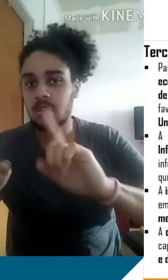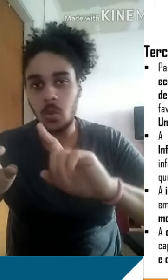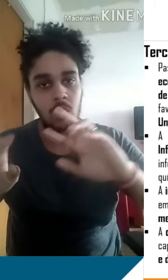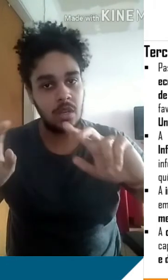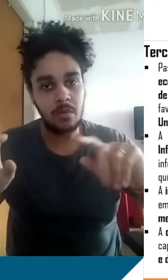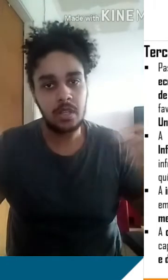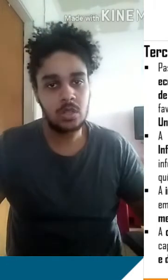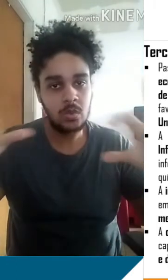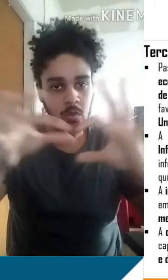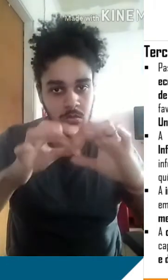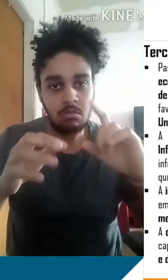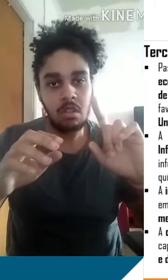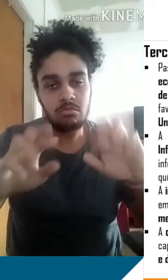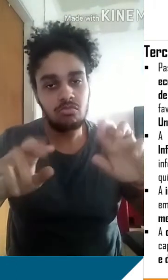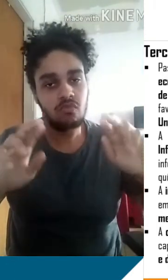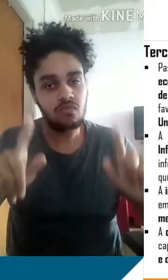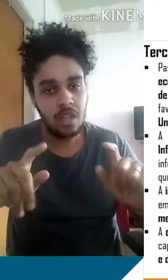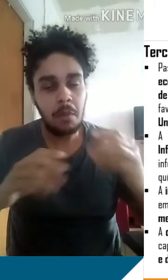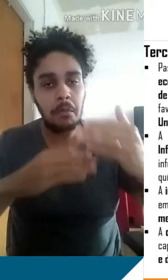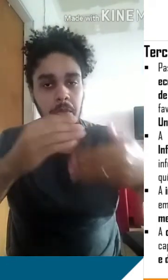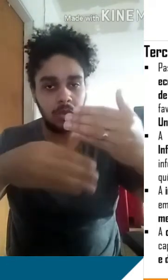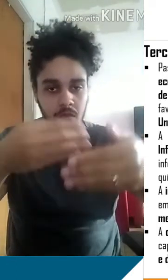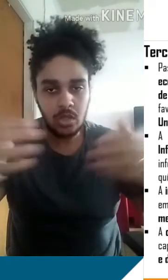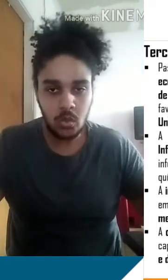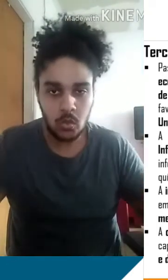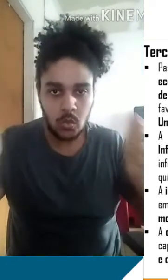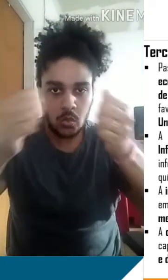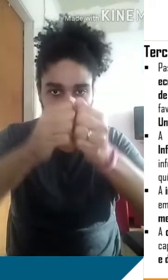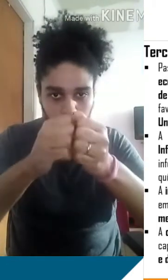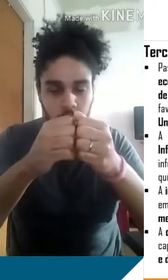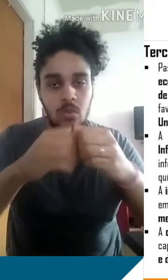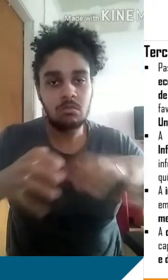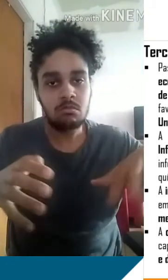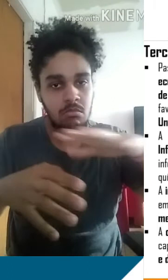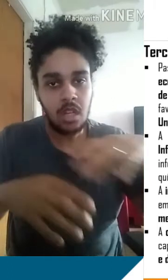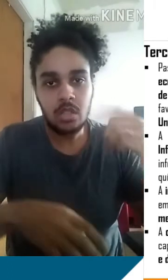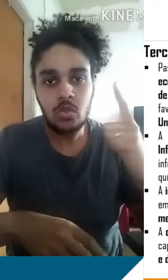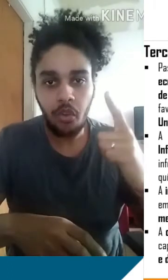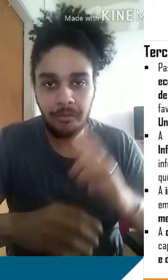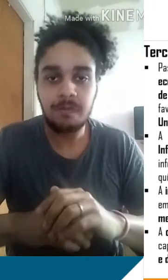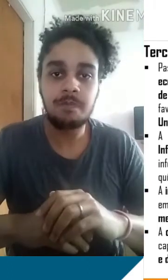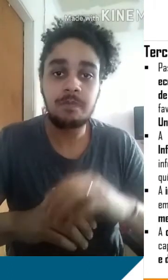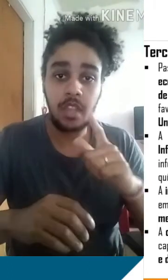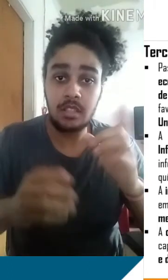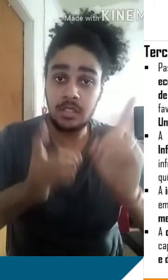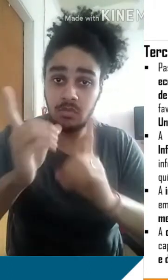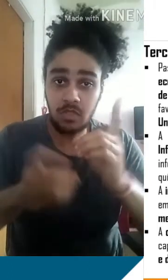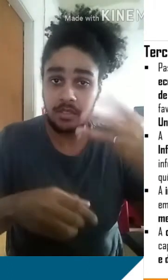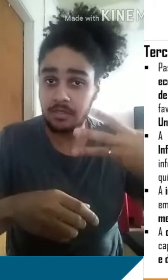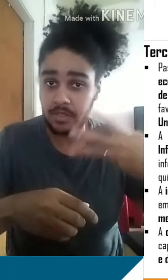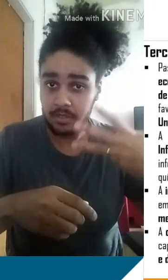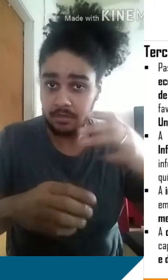Milton, beleza? E essa dinâmica da terceira revolução industrial, ela está muito colocada, né, está muito situada no tempo e